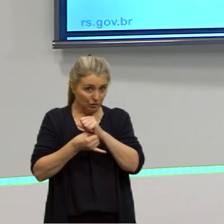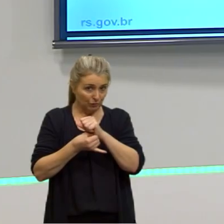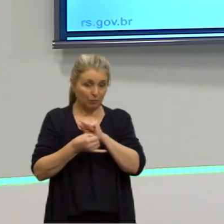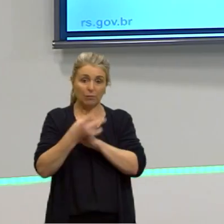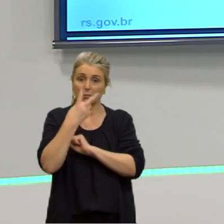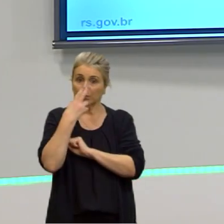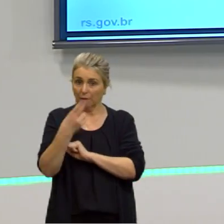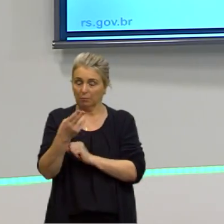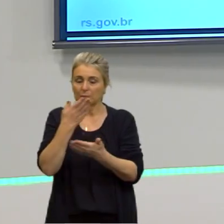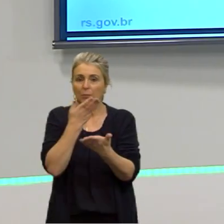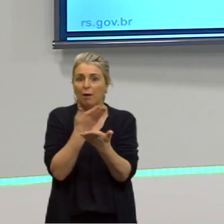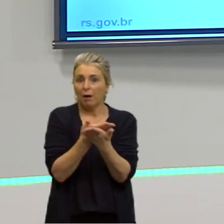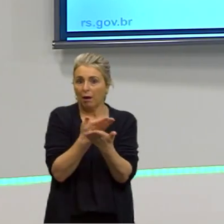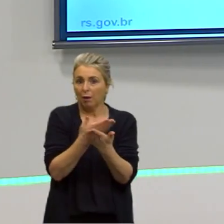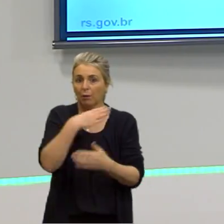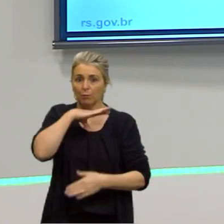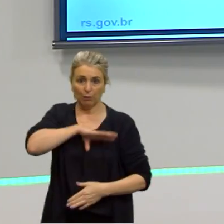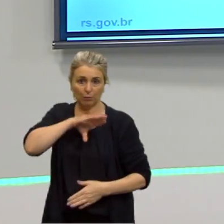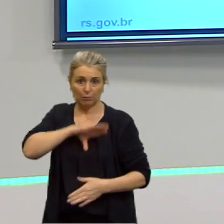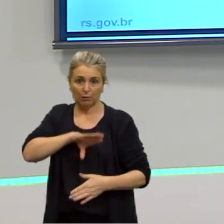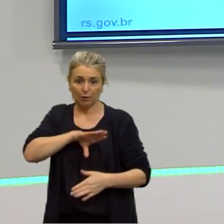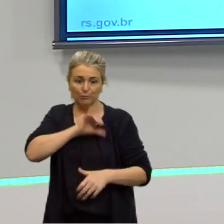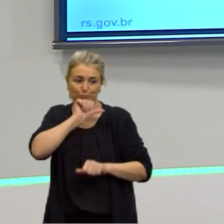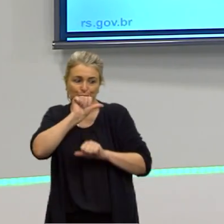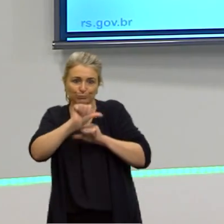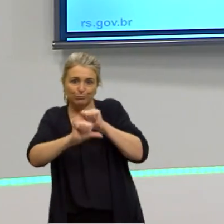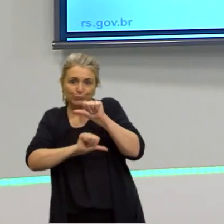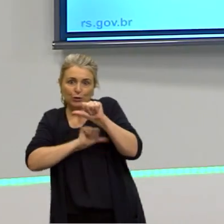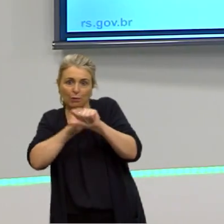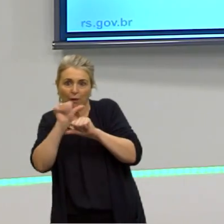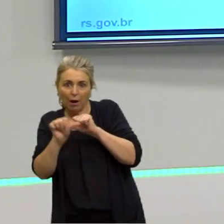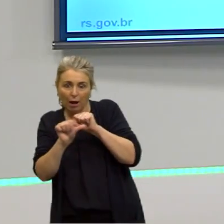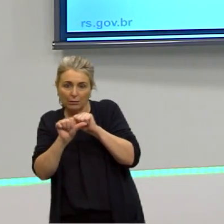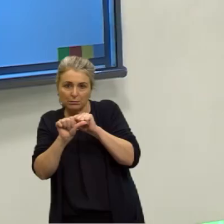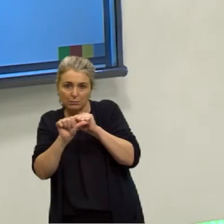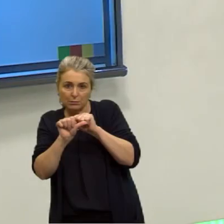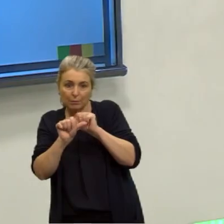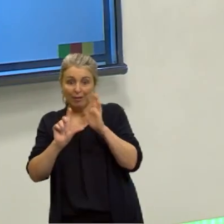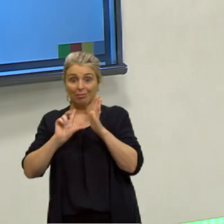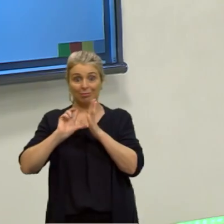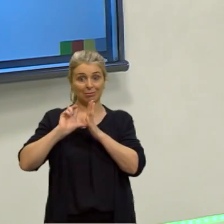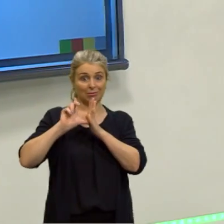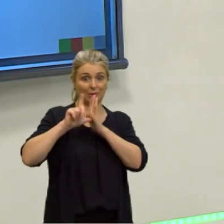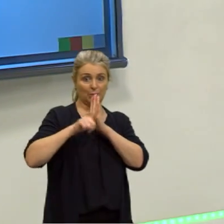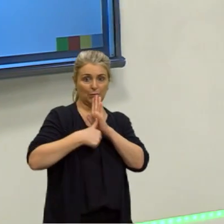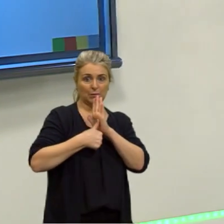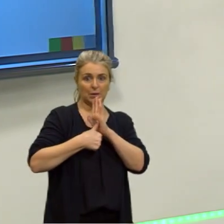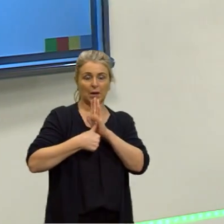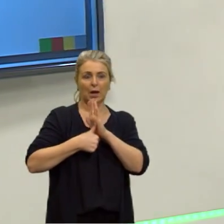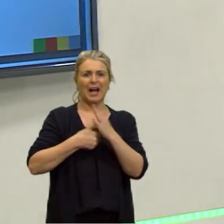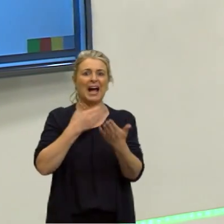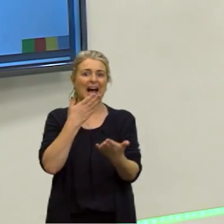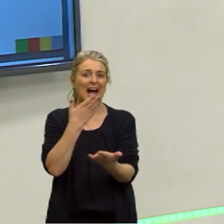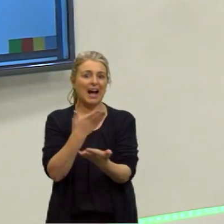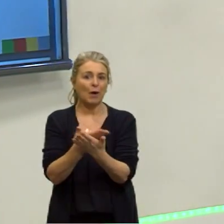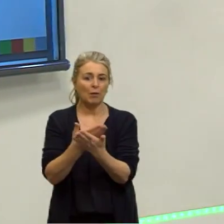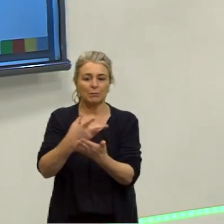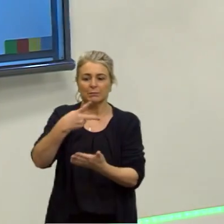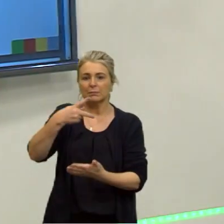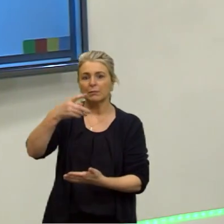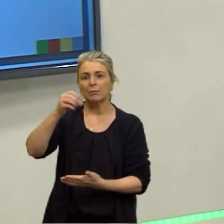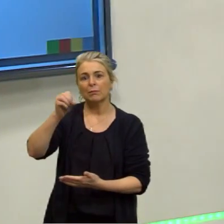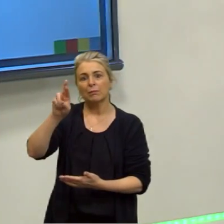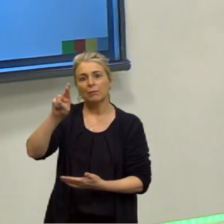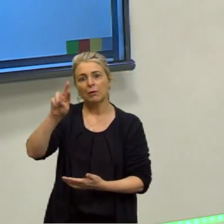a aula de português foi adiada a gente não vai dizer a aula portuguesa foi adiada porque não é